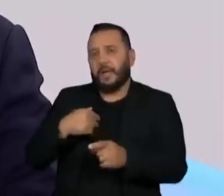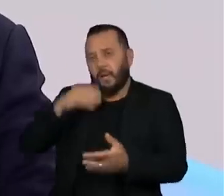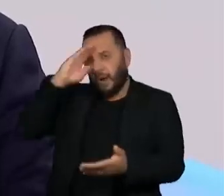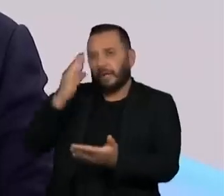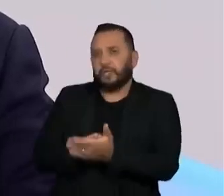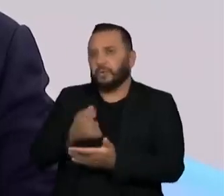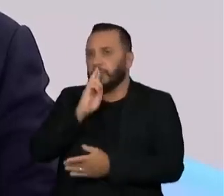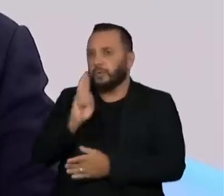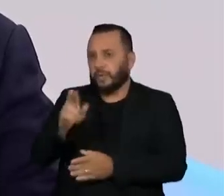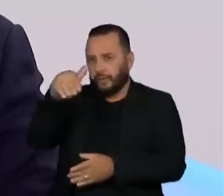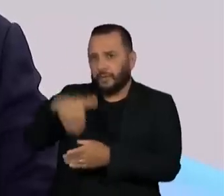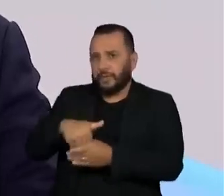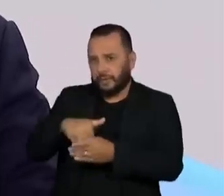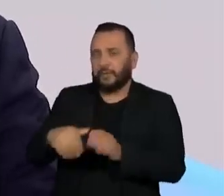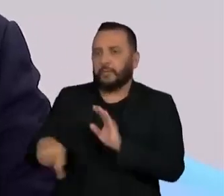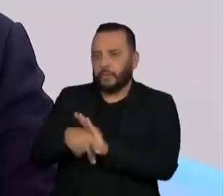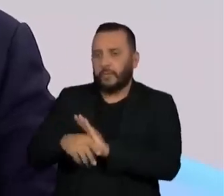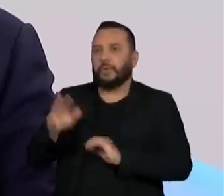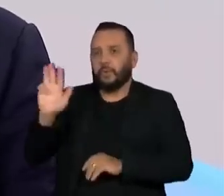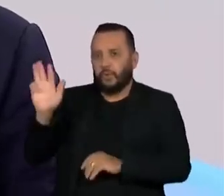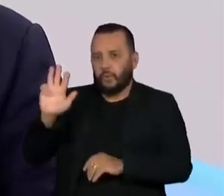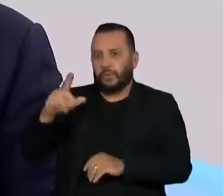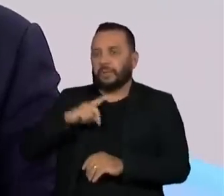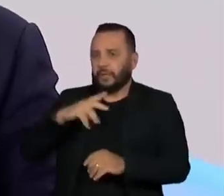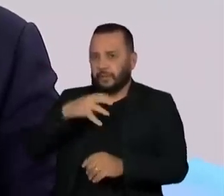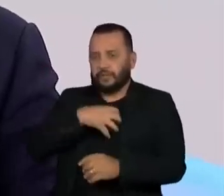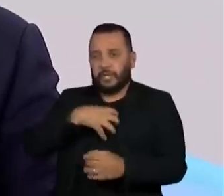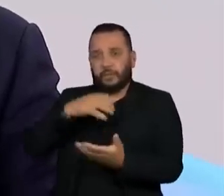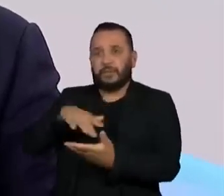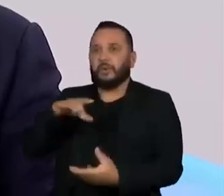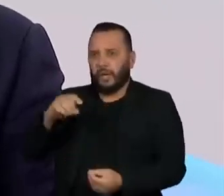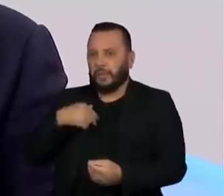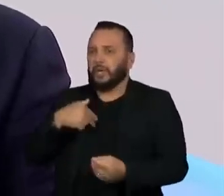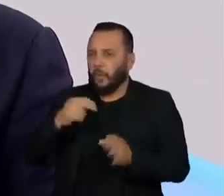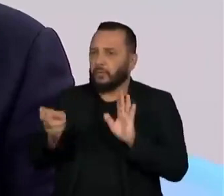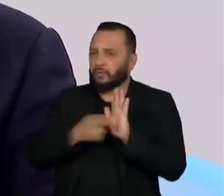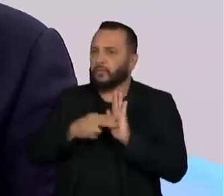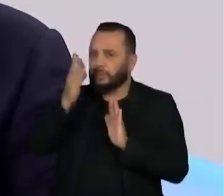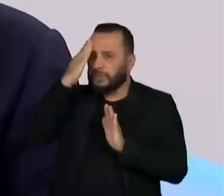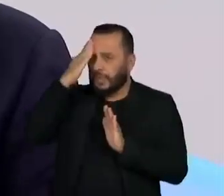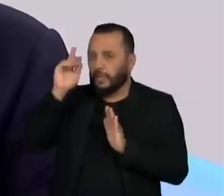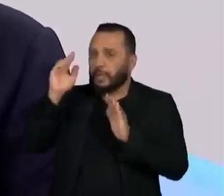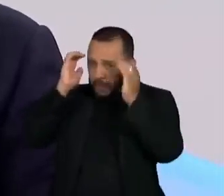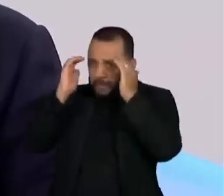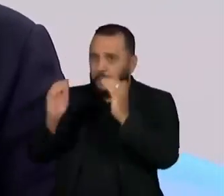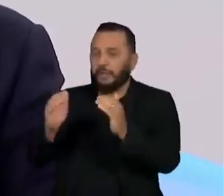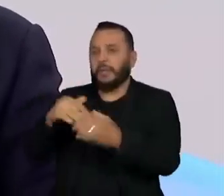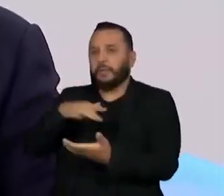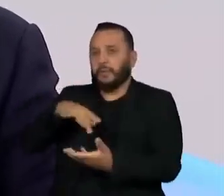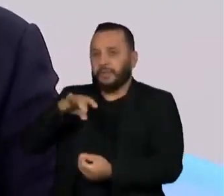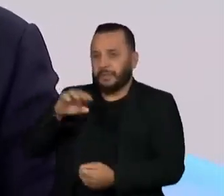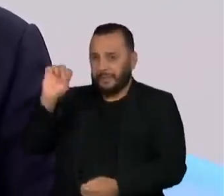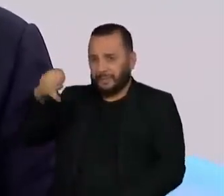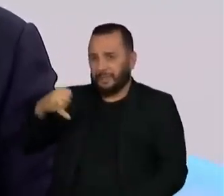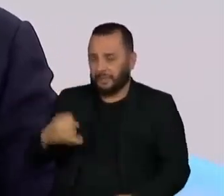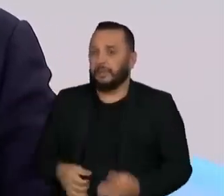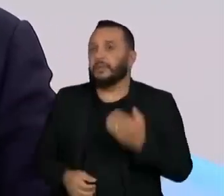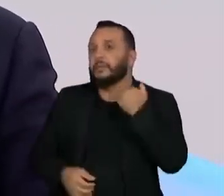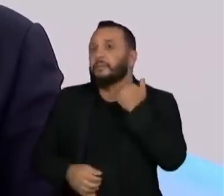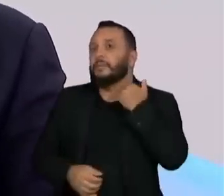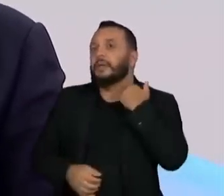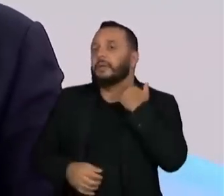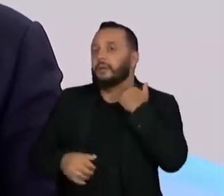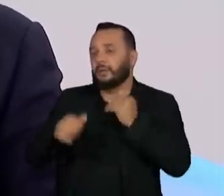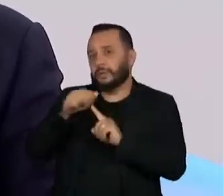a eleição do presidente Lula que foi feito de uma forma democrática importante manter preservar a democracia o banco central é